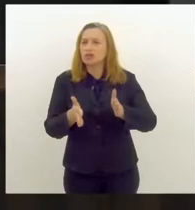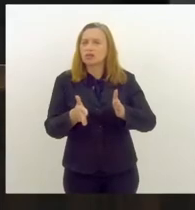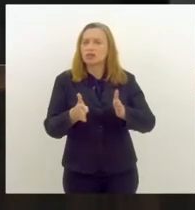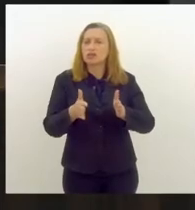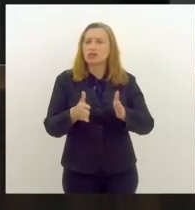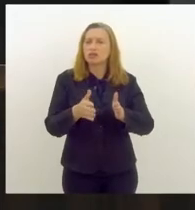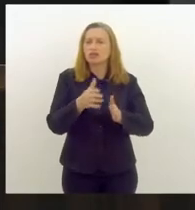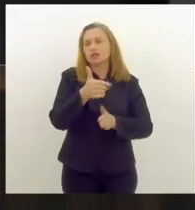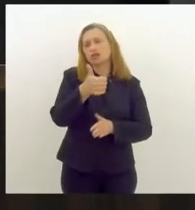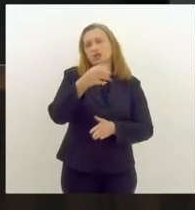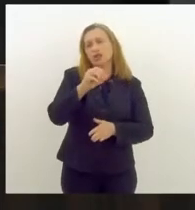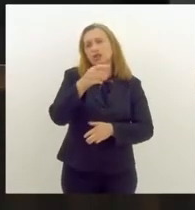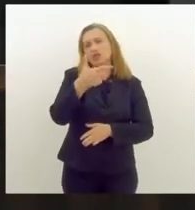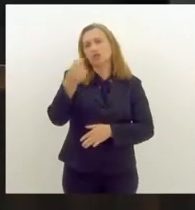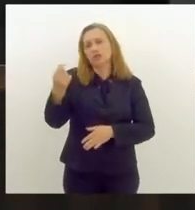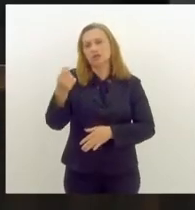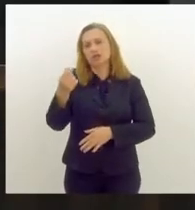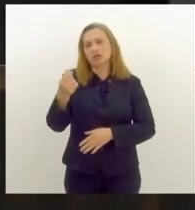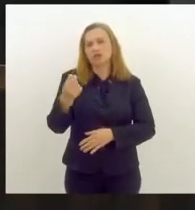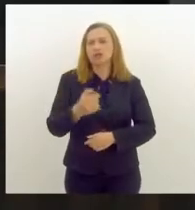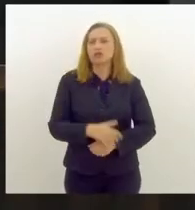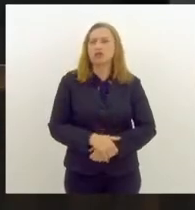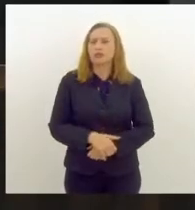de 20,